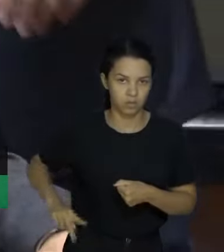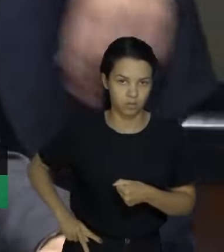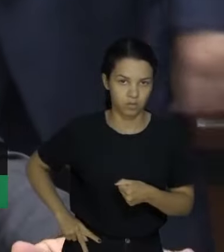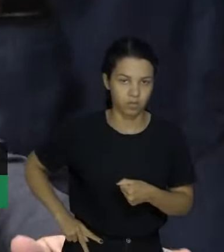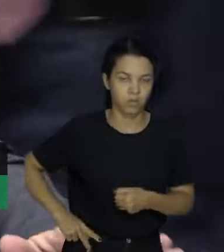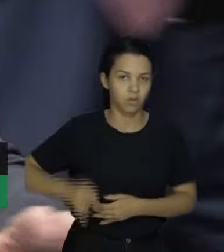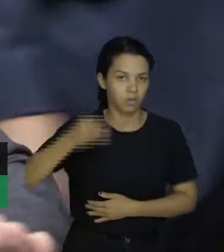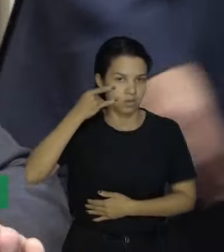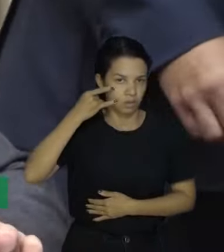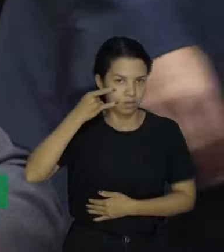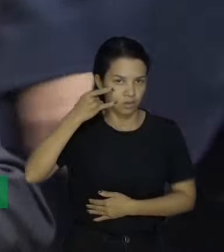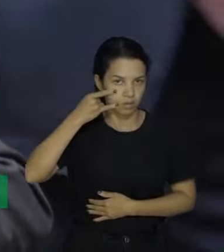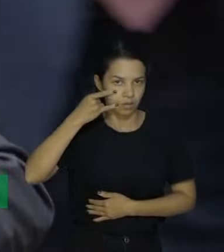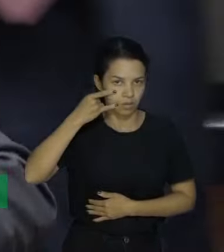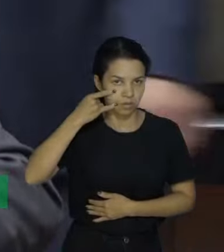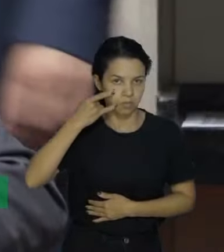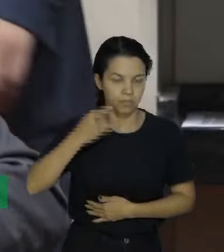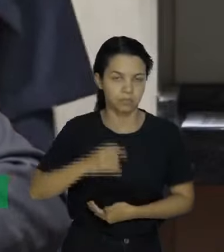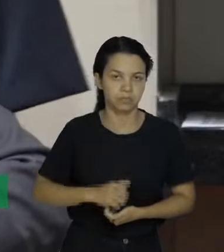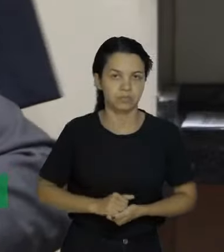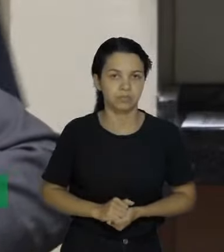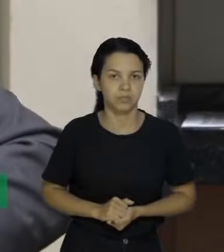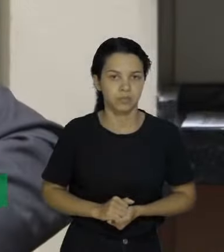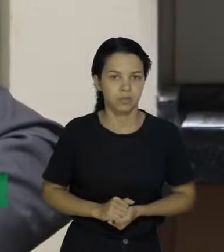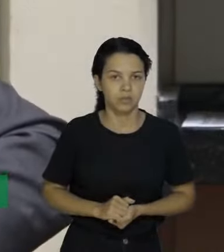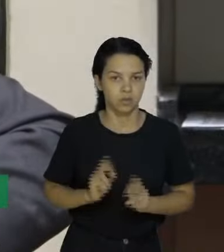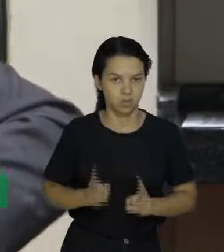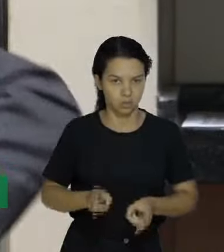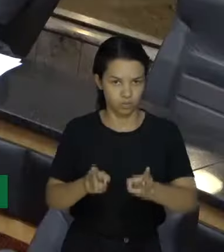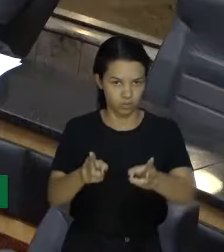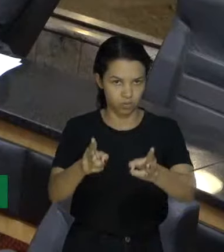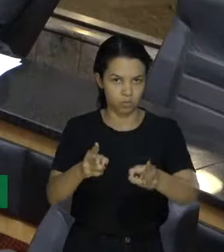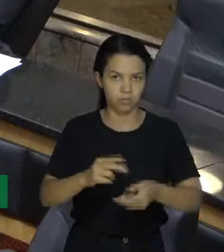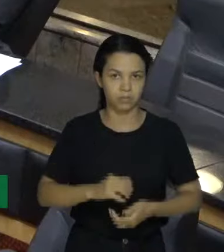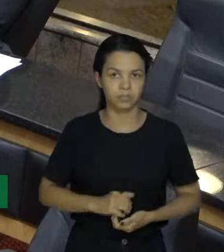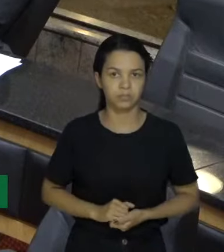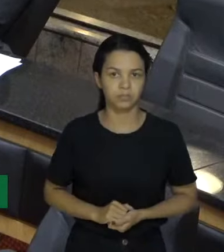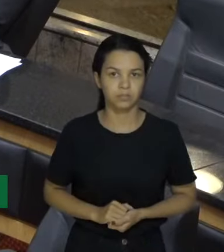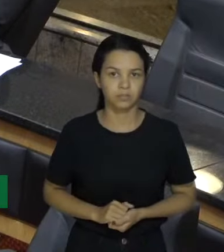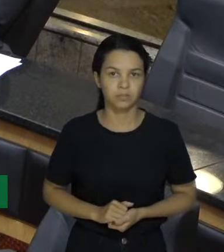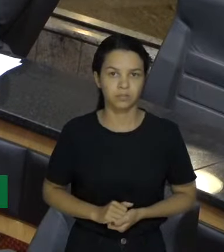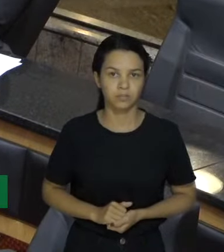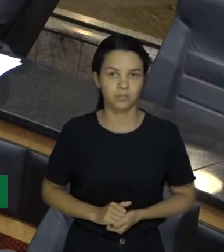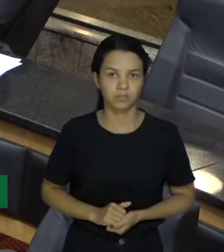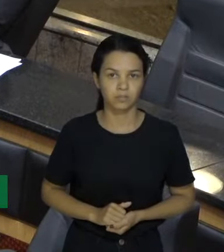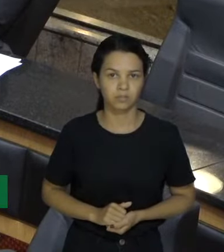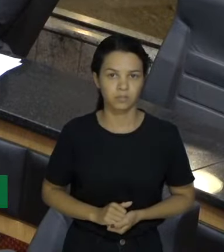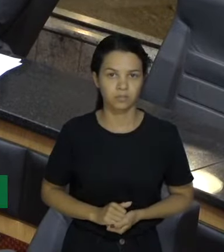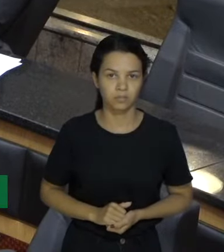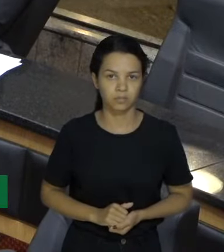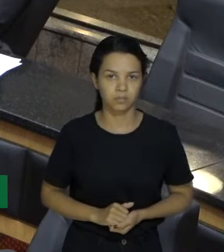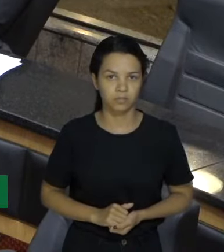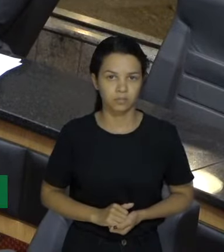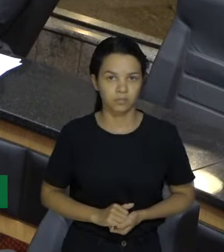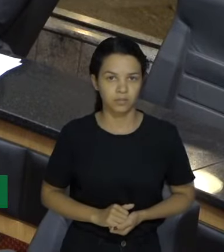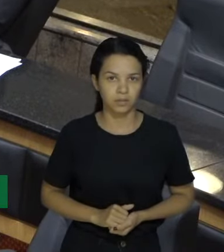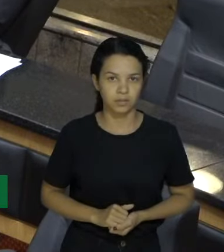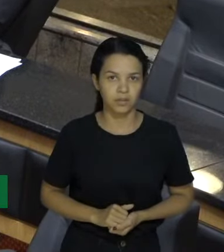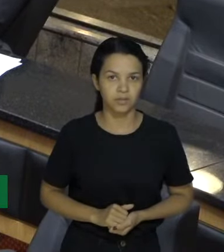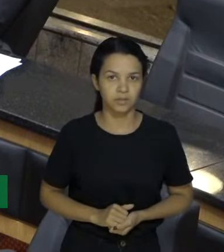Mauro para o segmentar a sessão tô bem muito obrigado